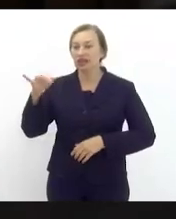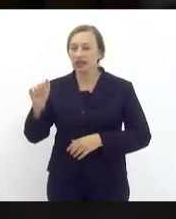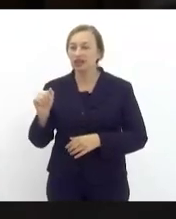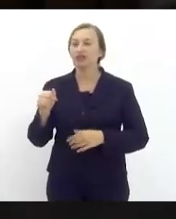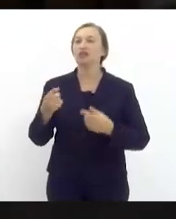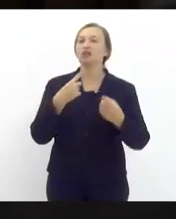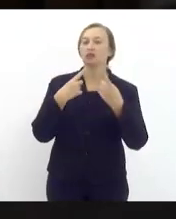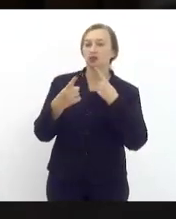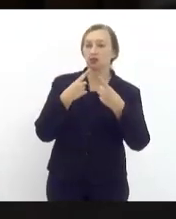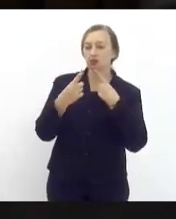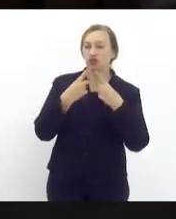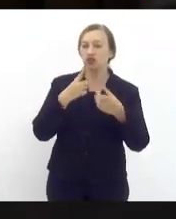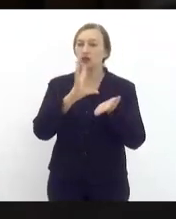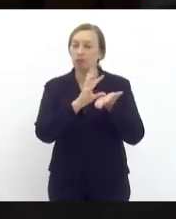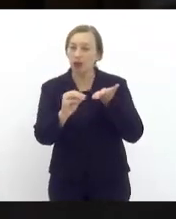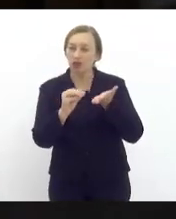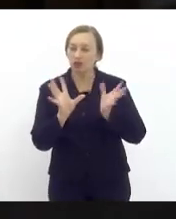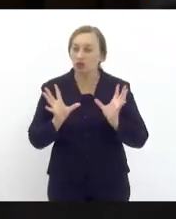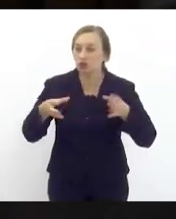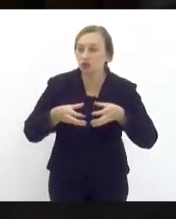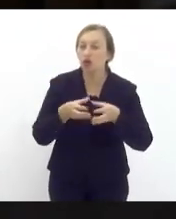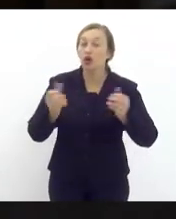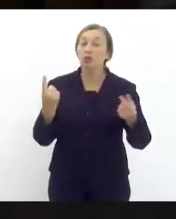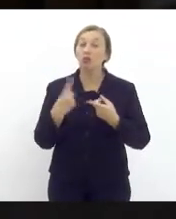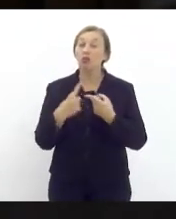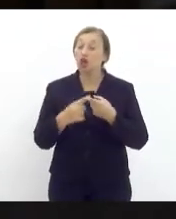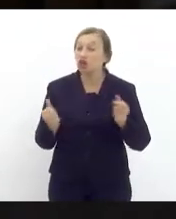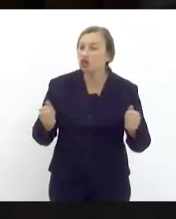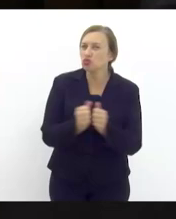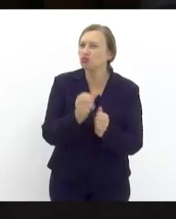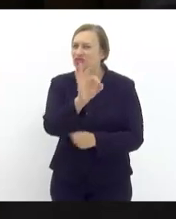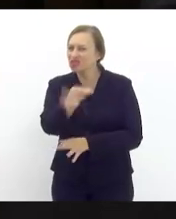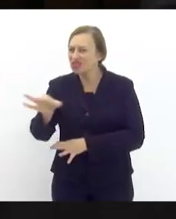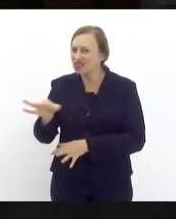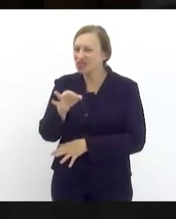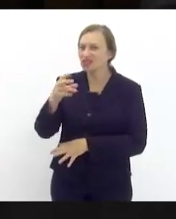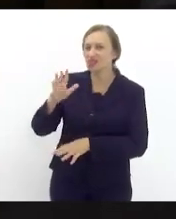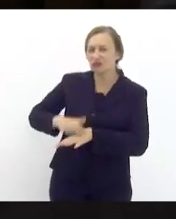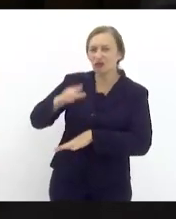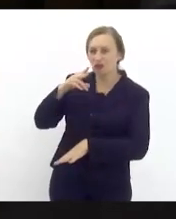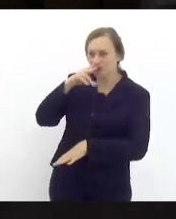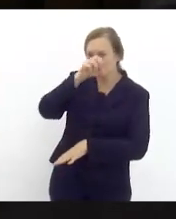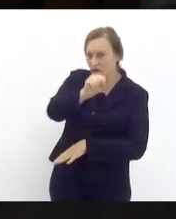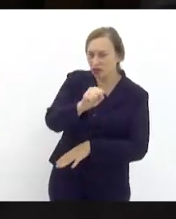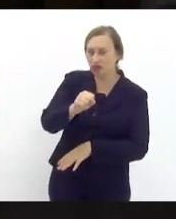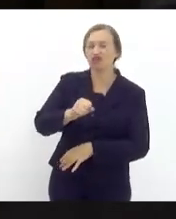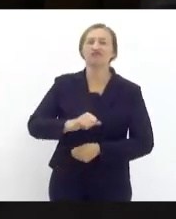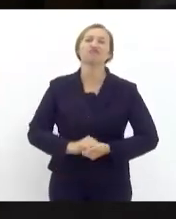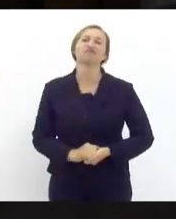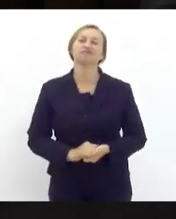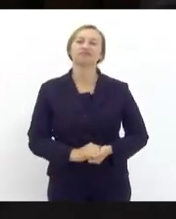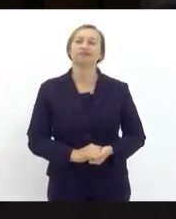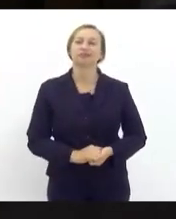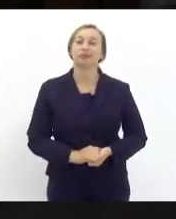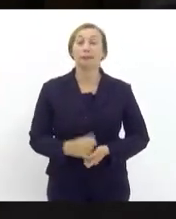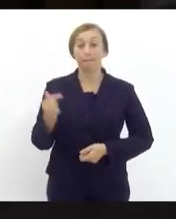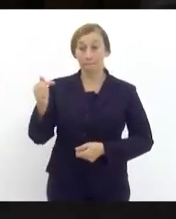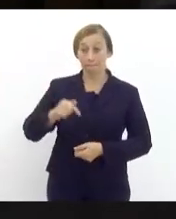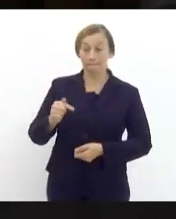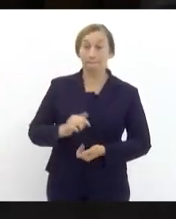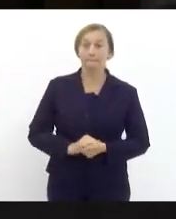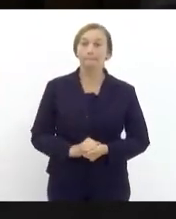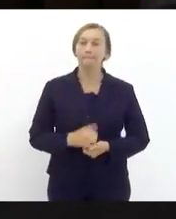os 27 estados porque juntos vocês podem ter certeza que nós somos fortes e muito fortes aqui